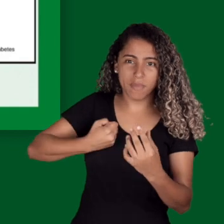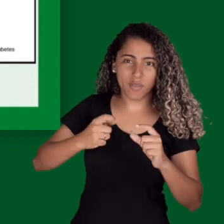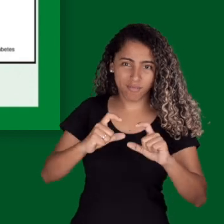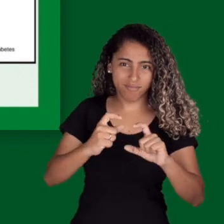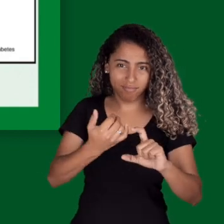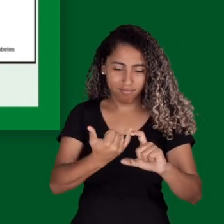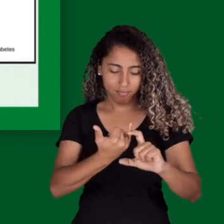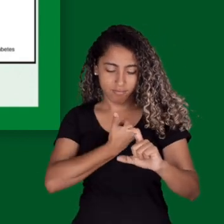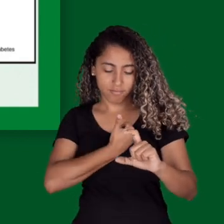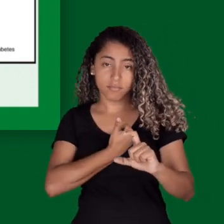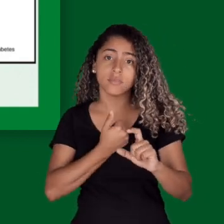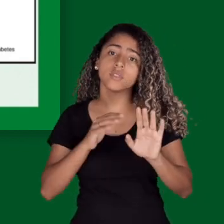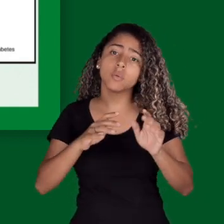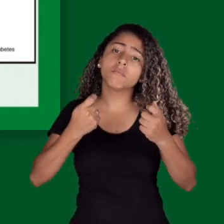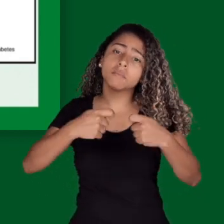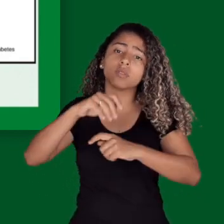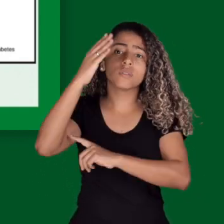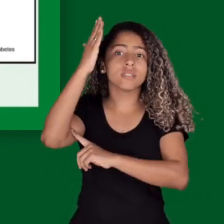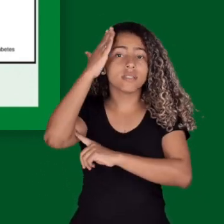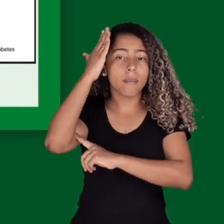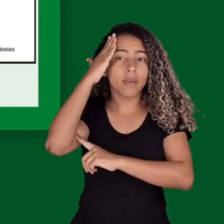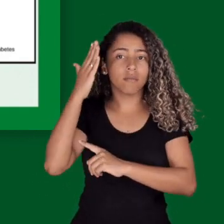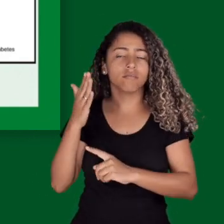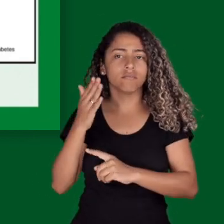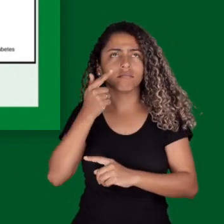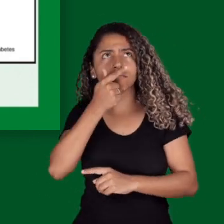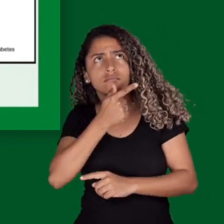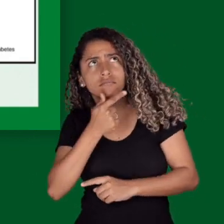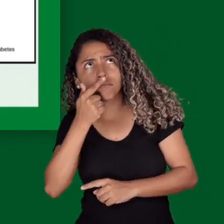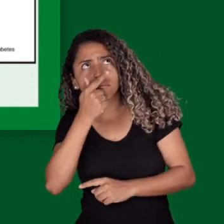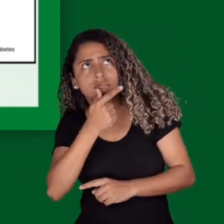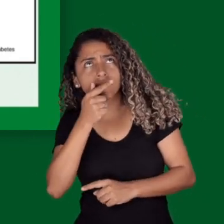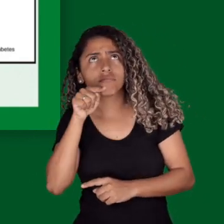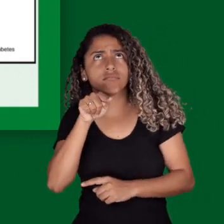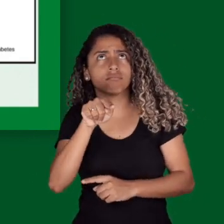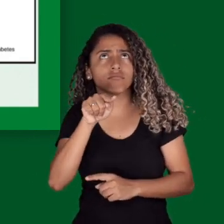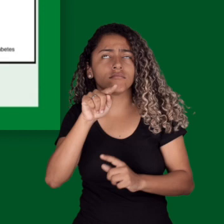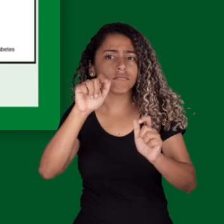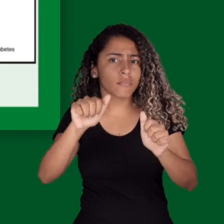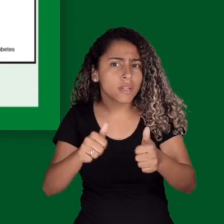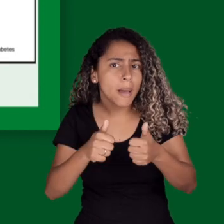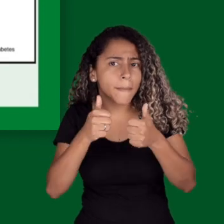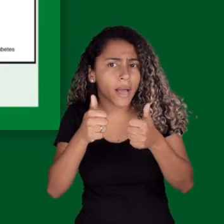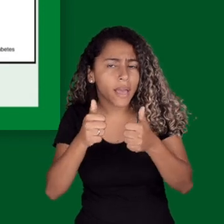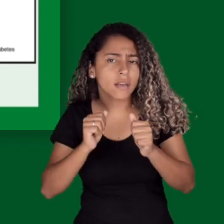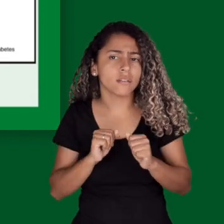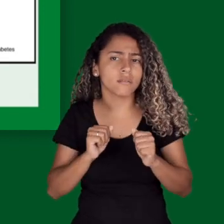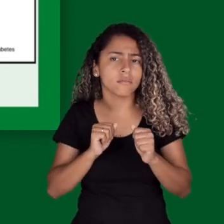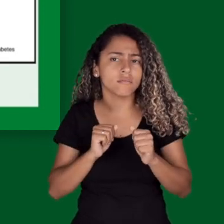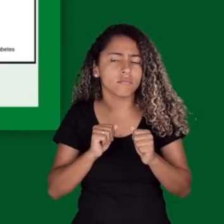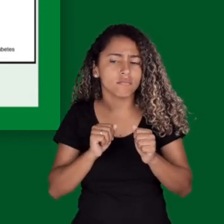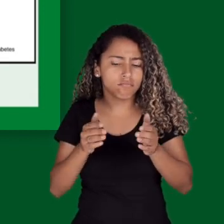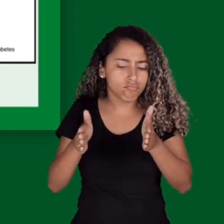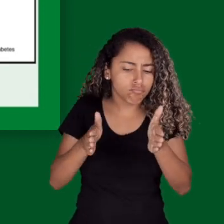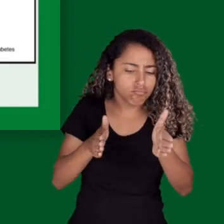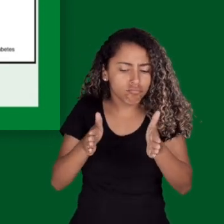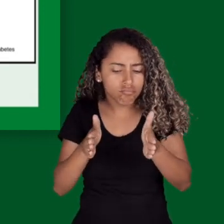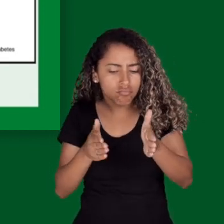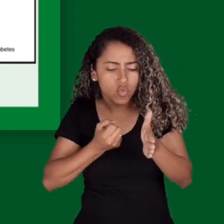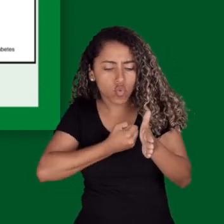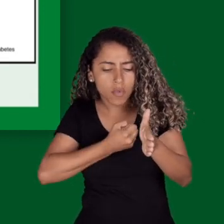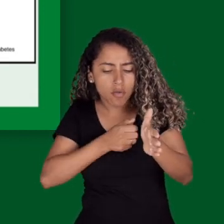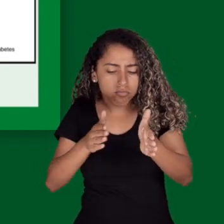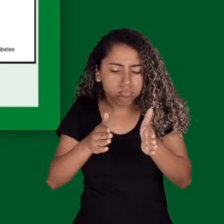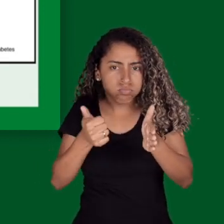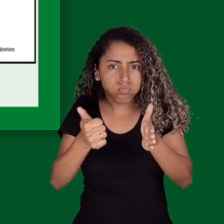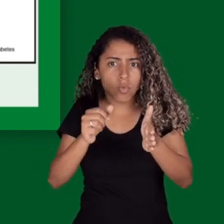gente vai ter um valor numérico de glicose, a gente precisa ter uma noção se essa glicose, se essa glicemia, elas estão